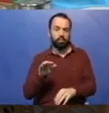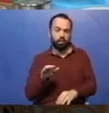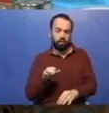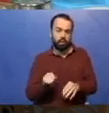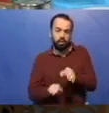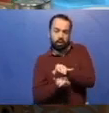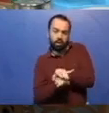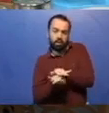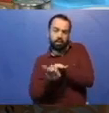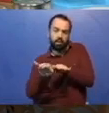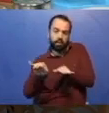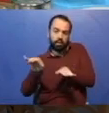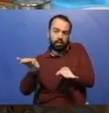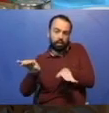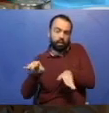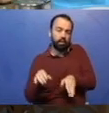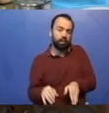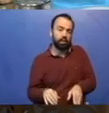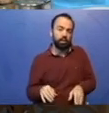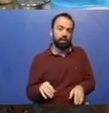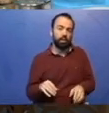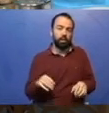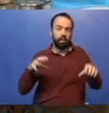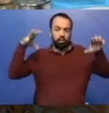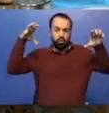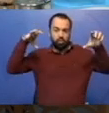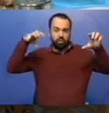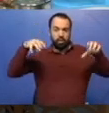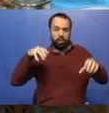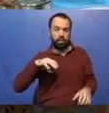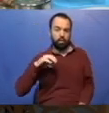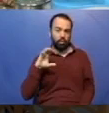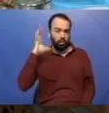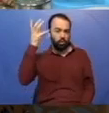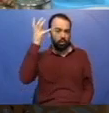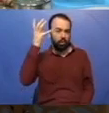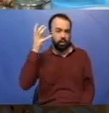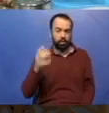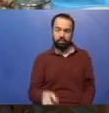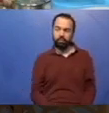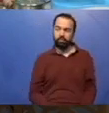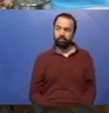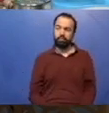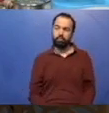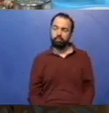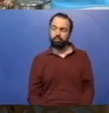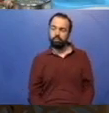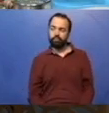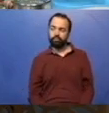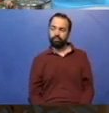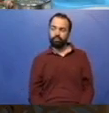né? Podendo ocorrer até uma chuva aí no caminho, ok?